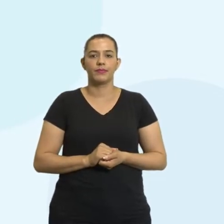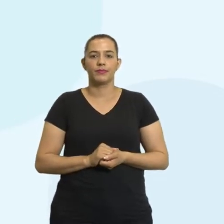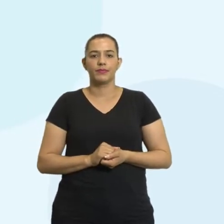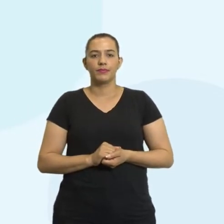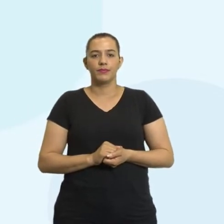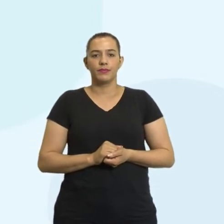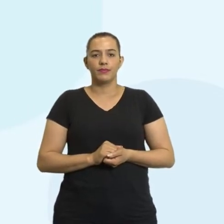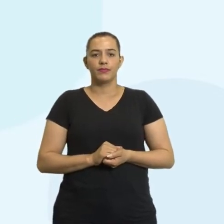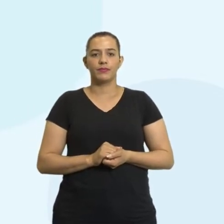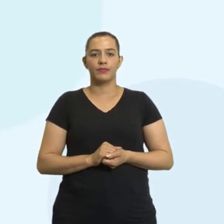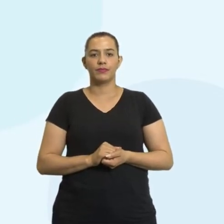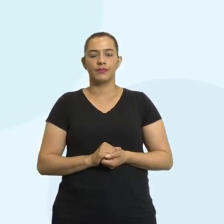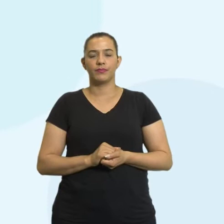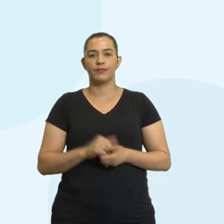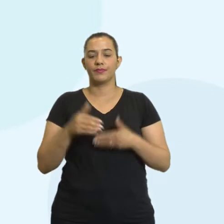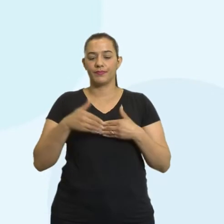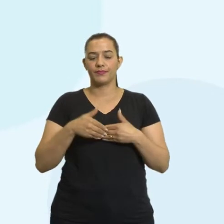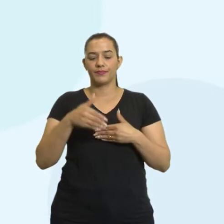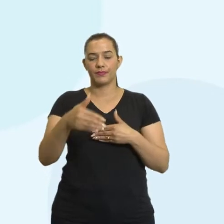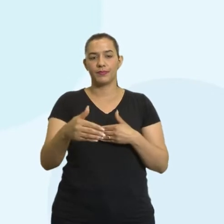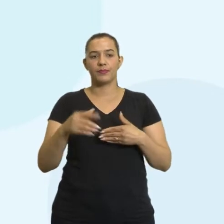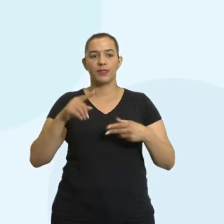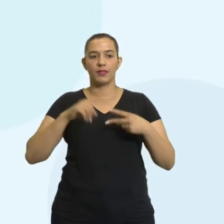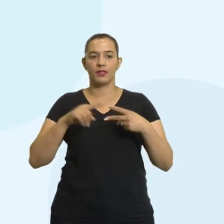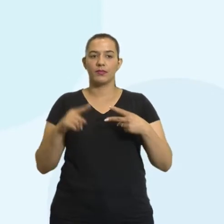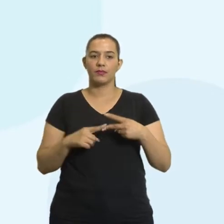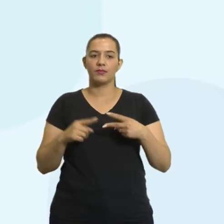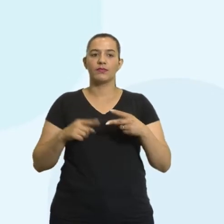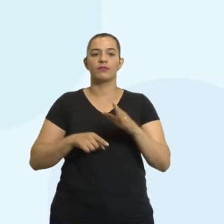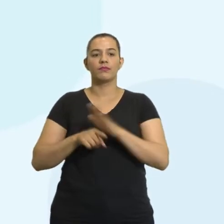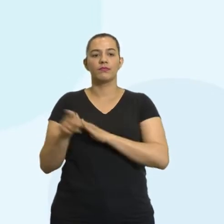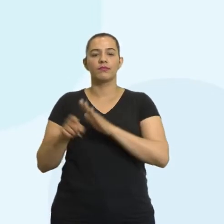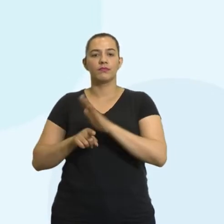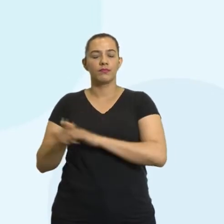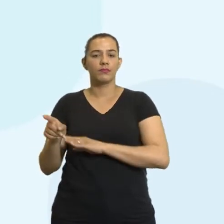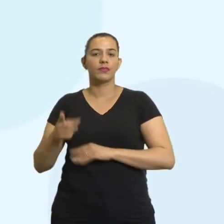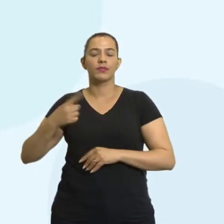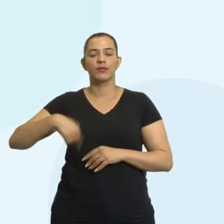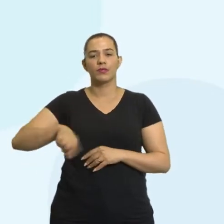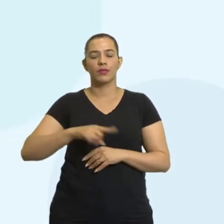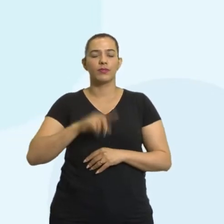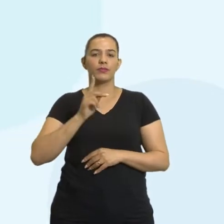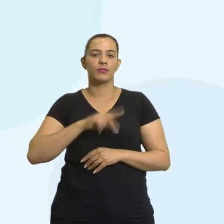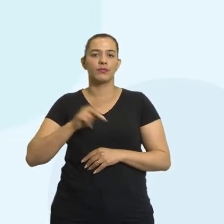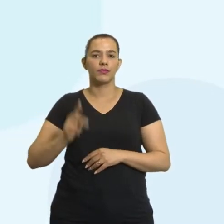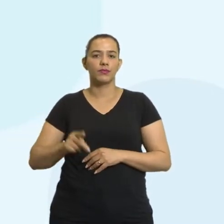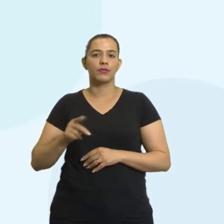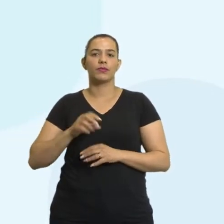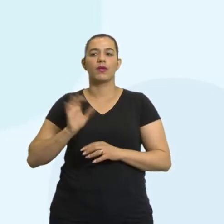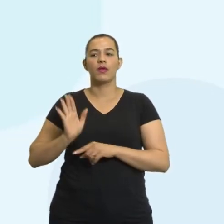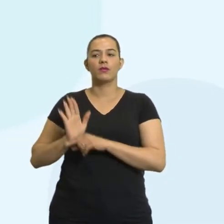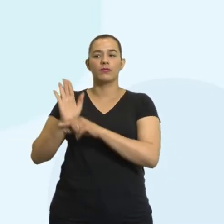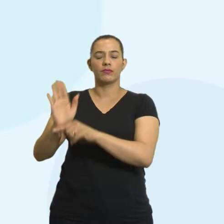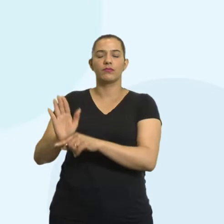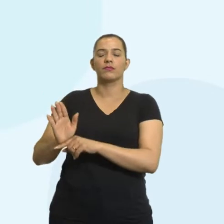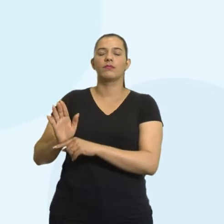E é a partir dessas boas perguntas que nós, professores, nós, educadores, que a gente